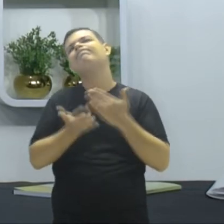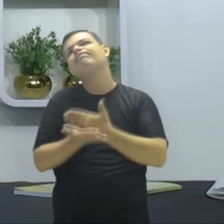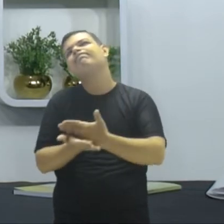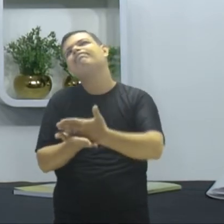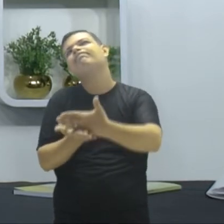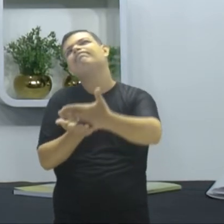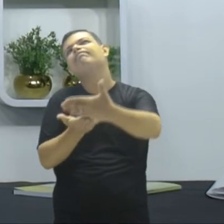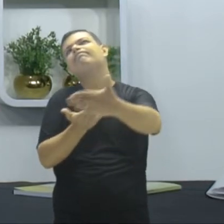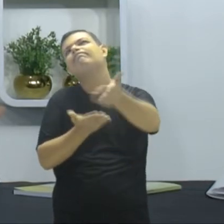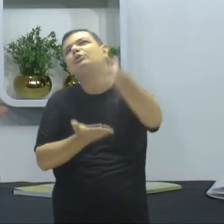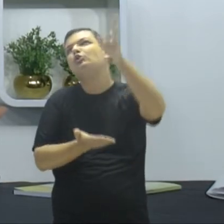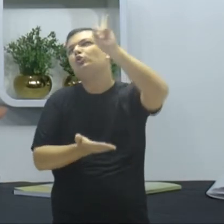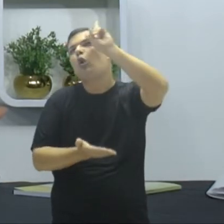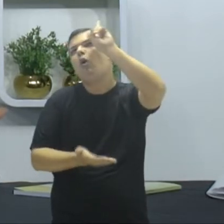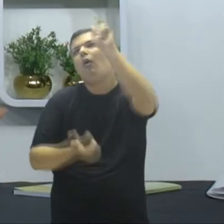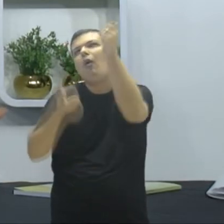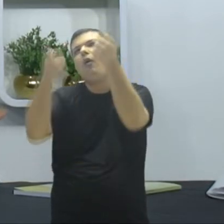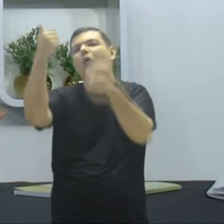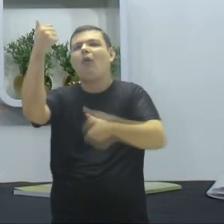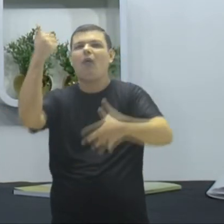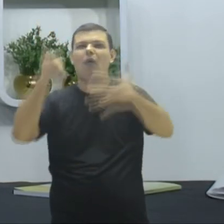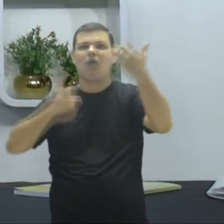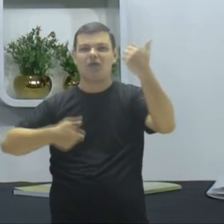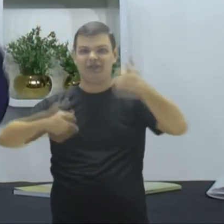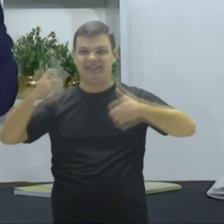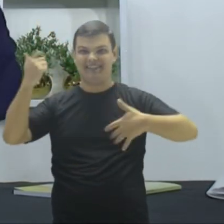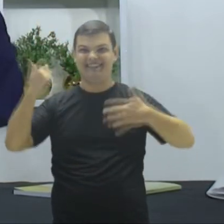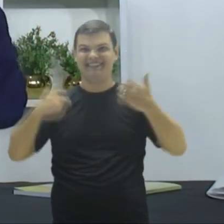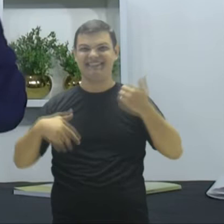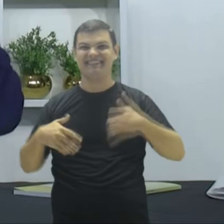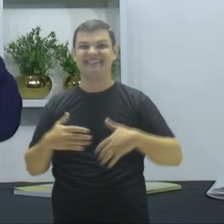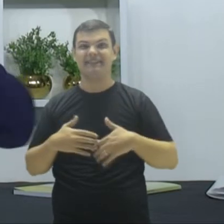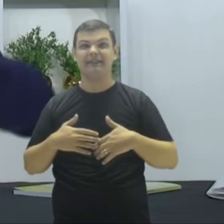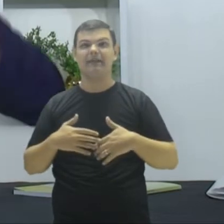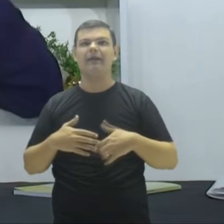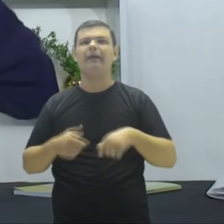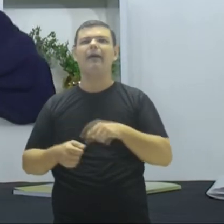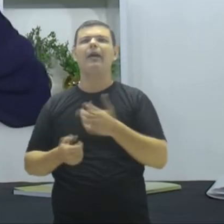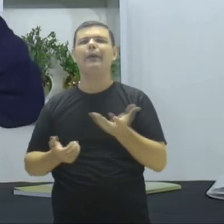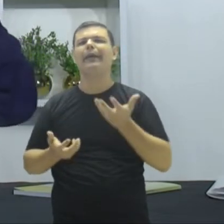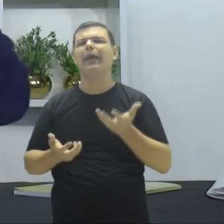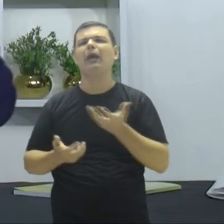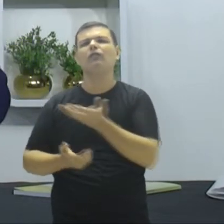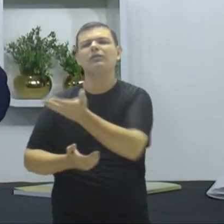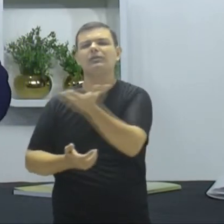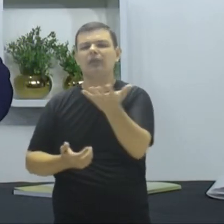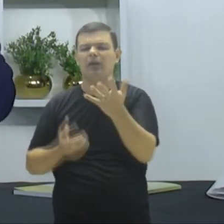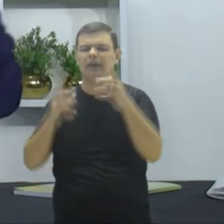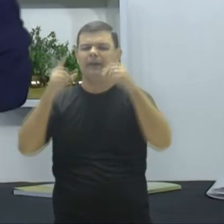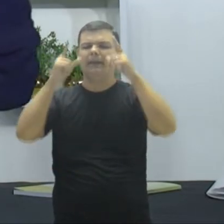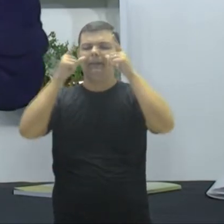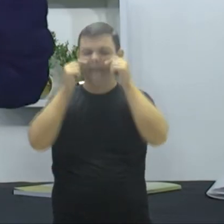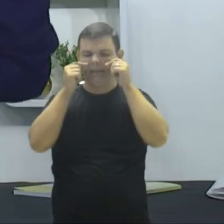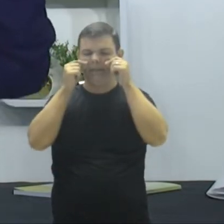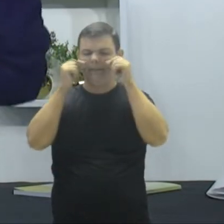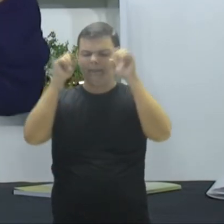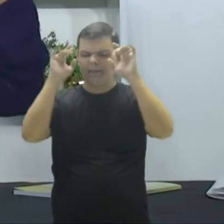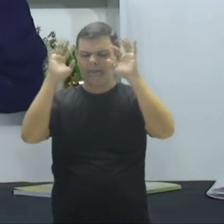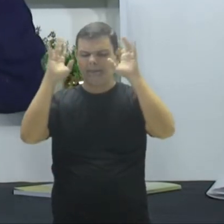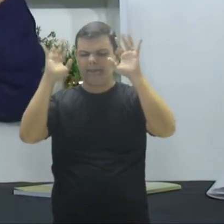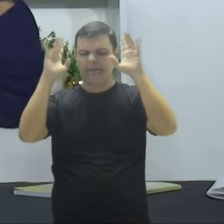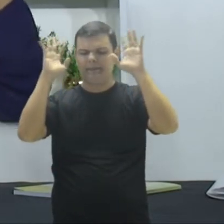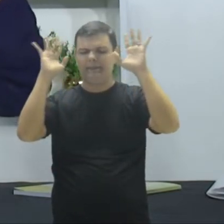nossa contação de história. Eu quero que vocês imaginem, fechem os olhos,